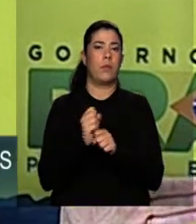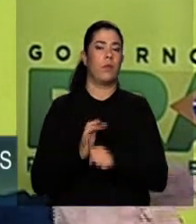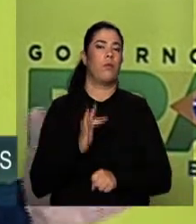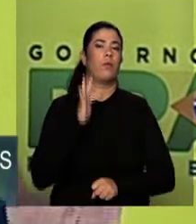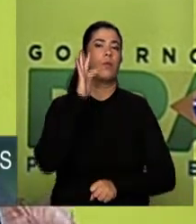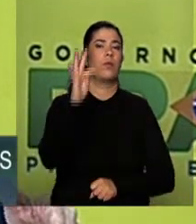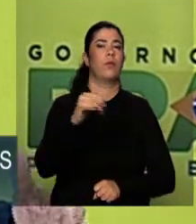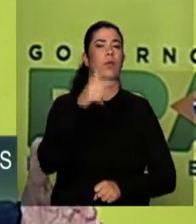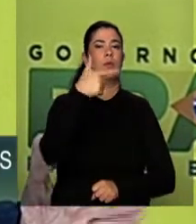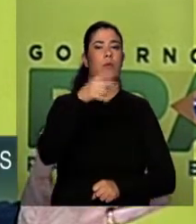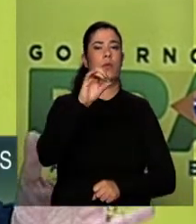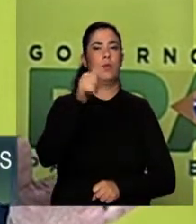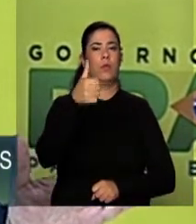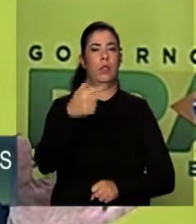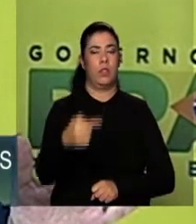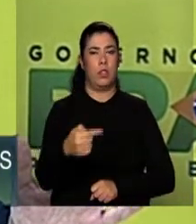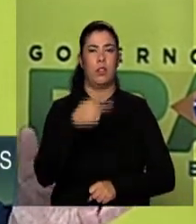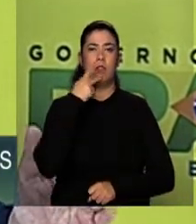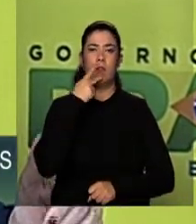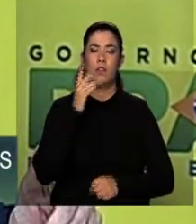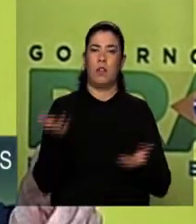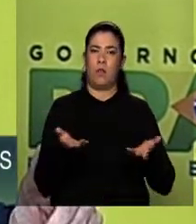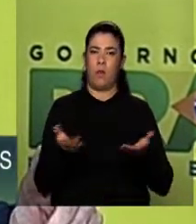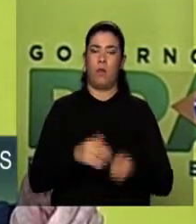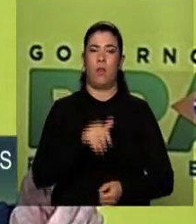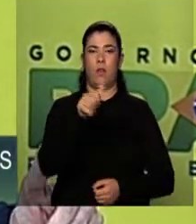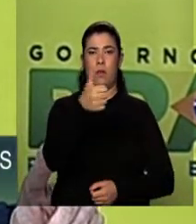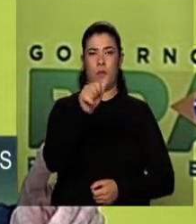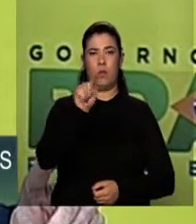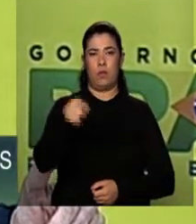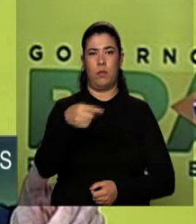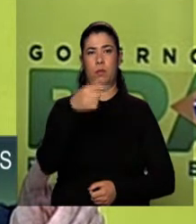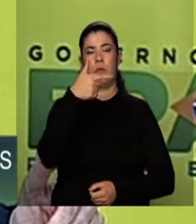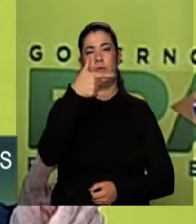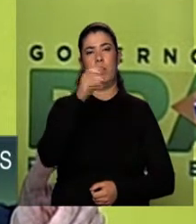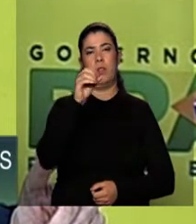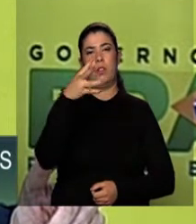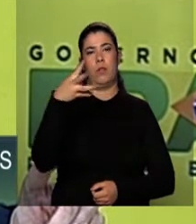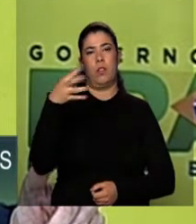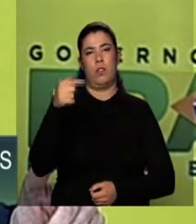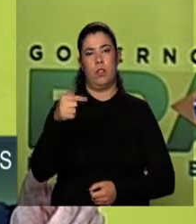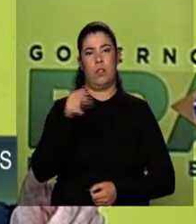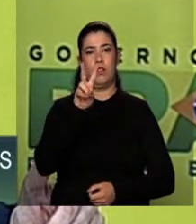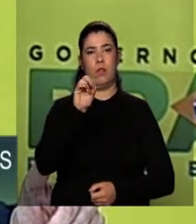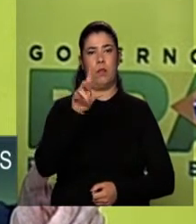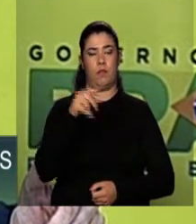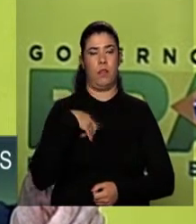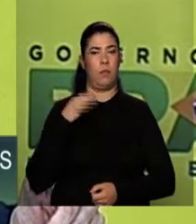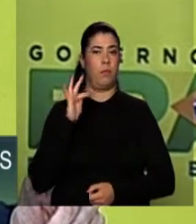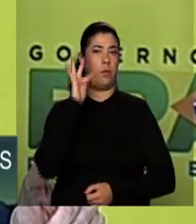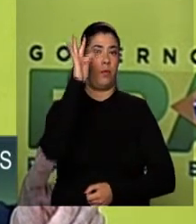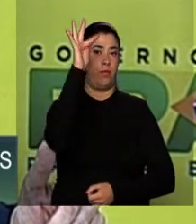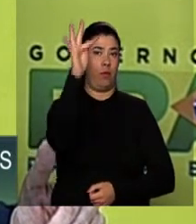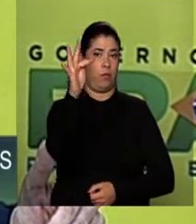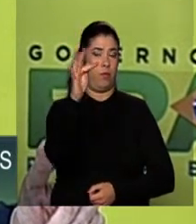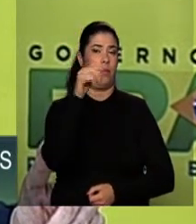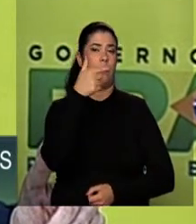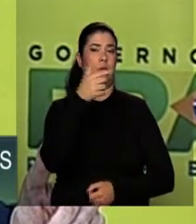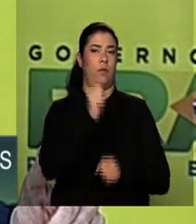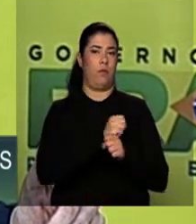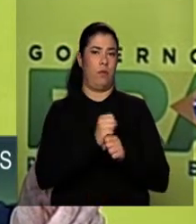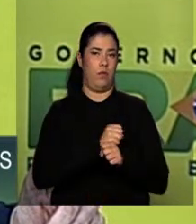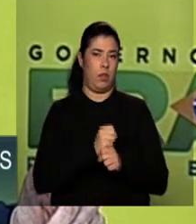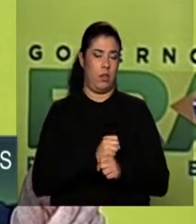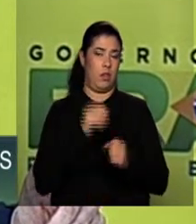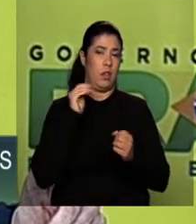Por isso que a gente fala em 11.447 vagas até 2017, para que a gente garanta essa formação até